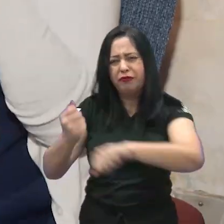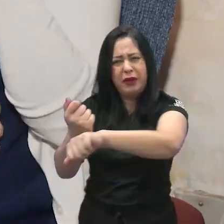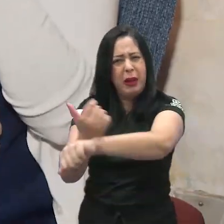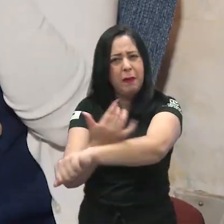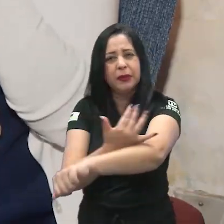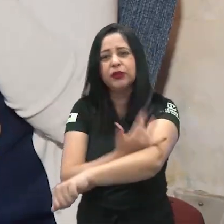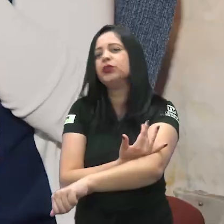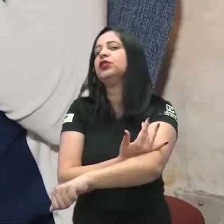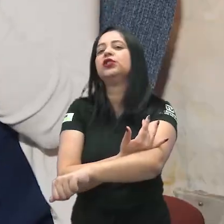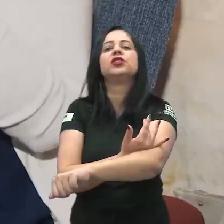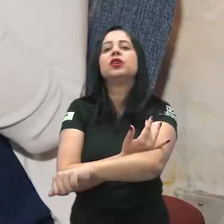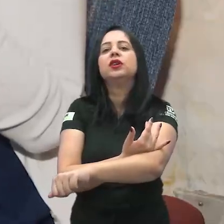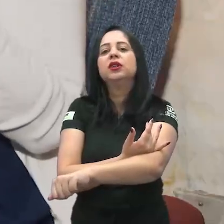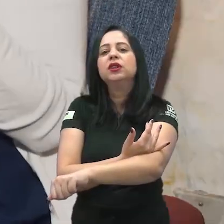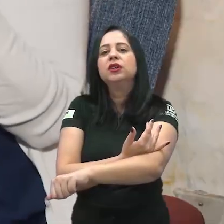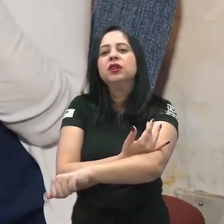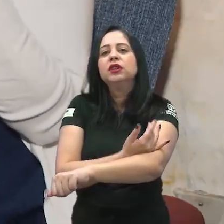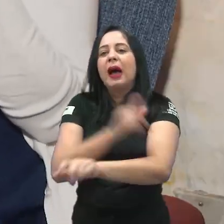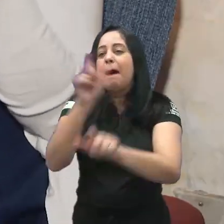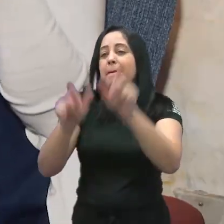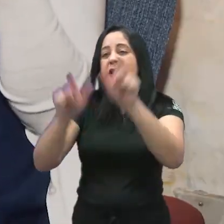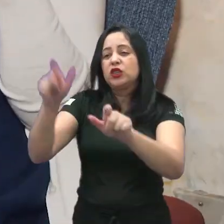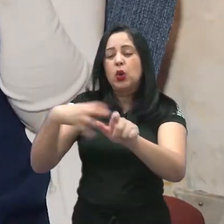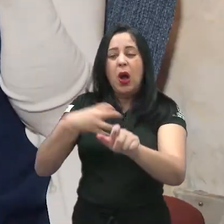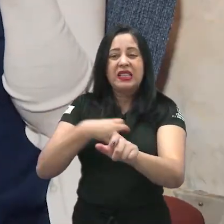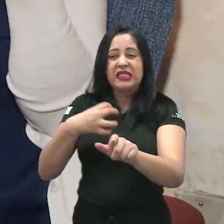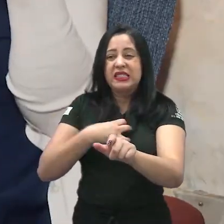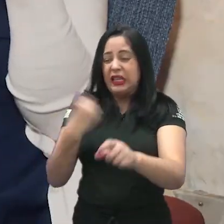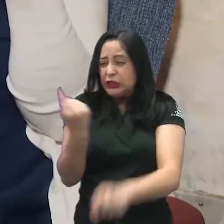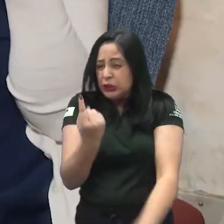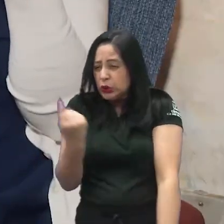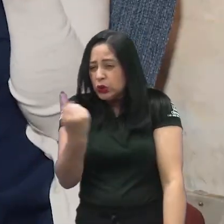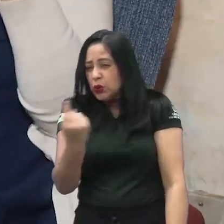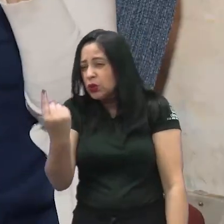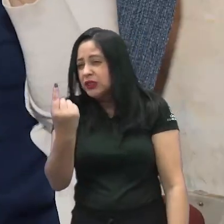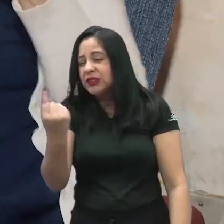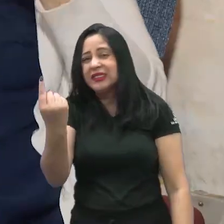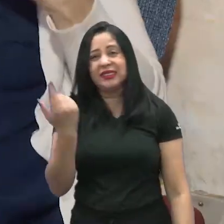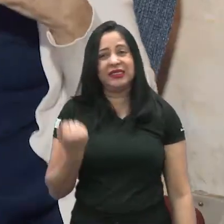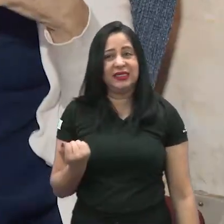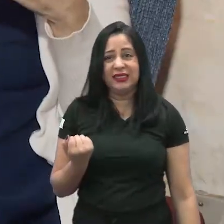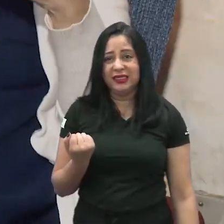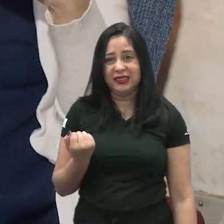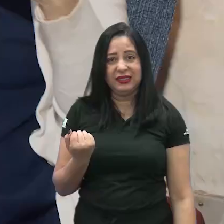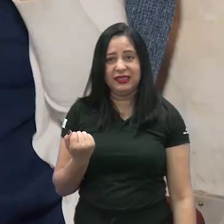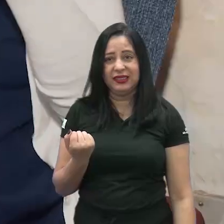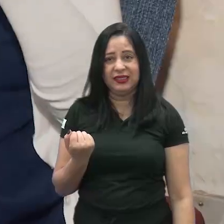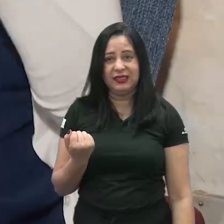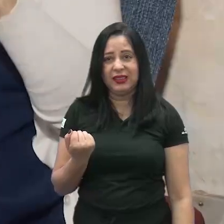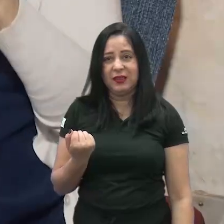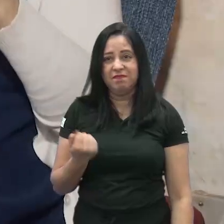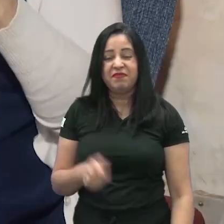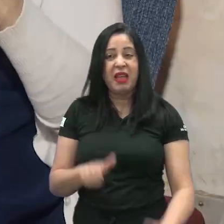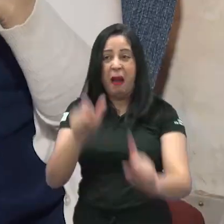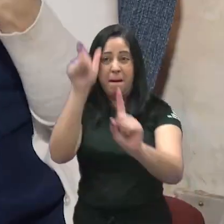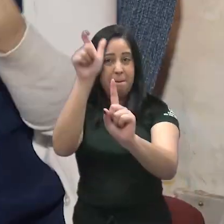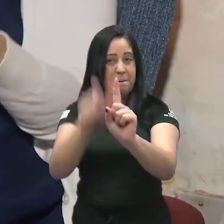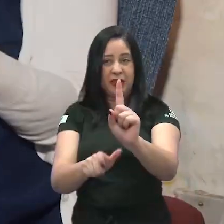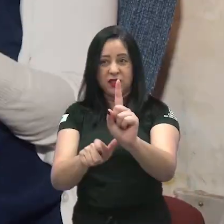emocional, pessoas incompreendidas, aquelas que não se julgam, não se